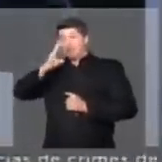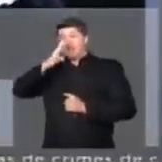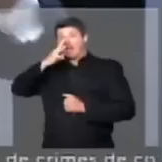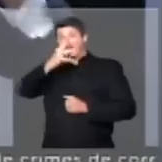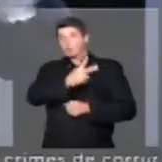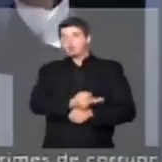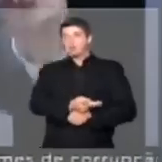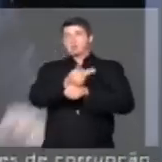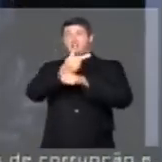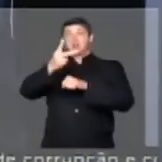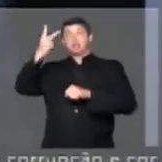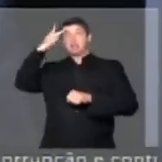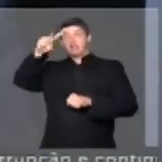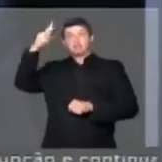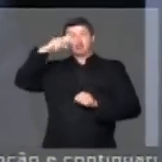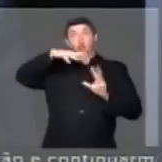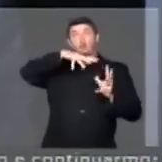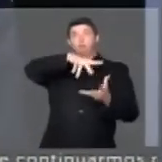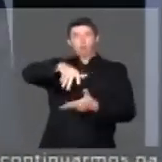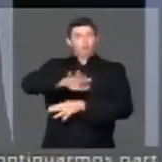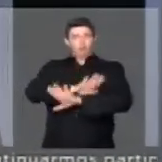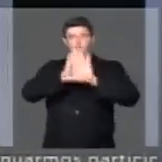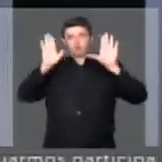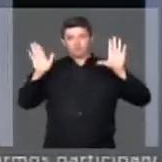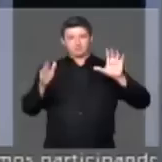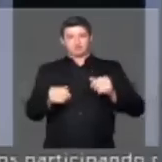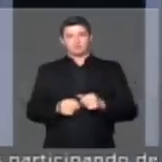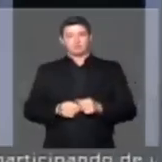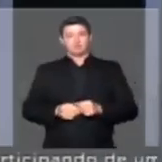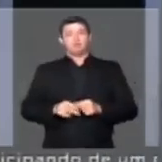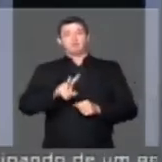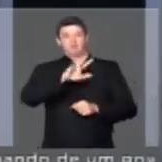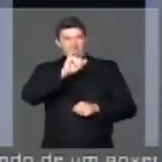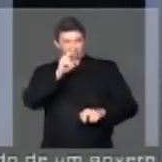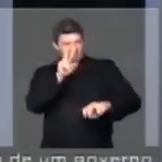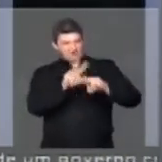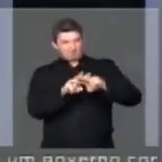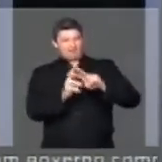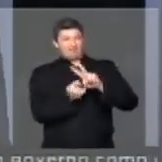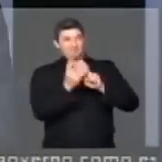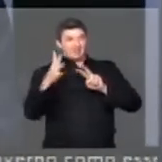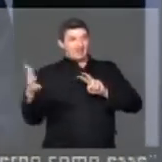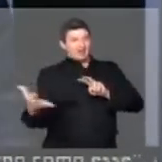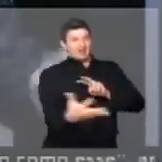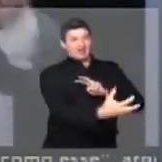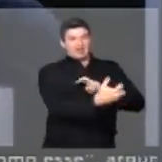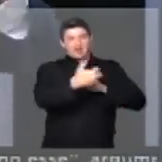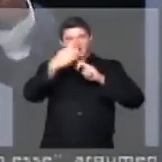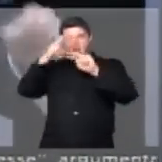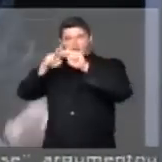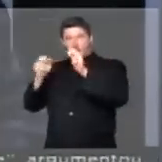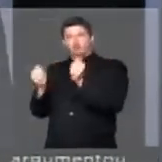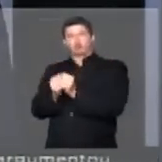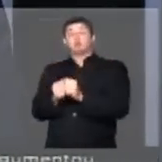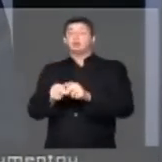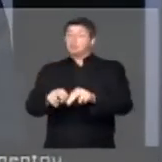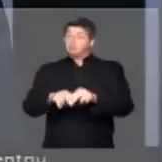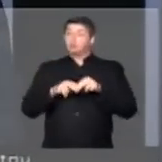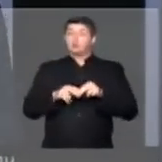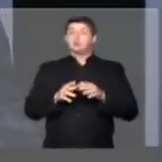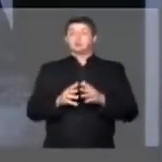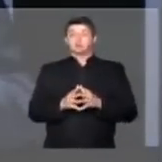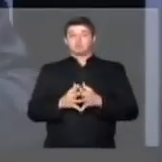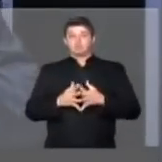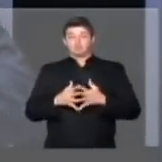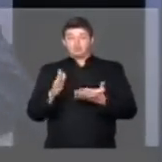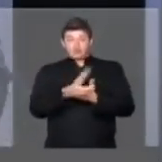delação premiada do mundo. E vai levar aqui alguns. É por isso